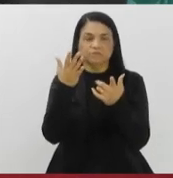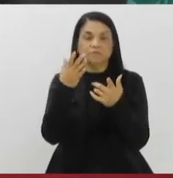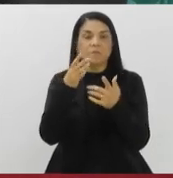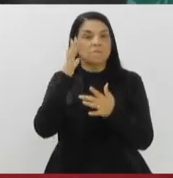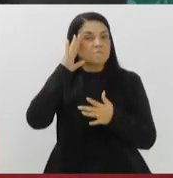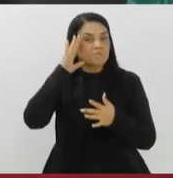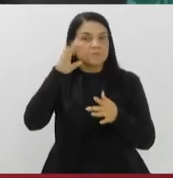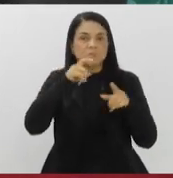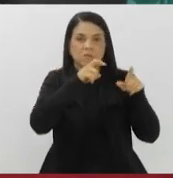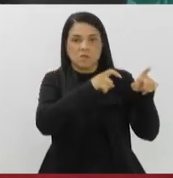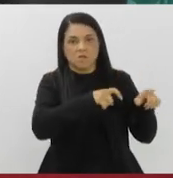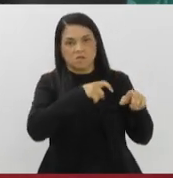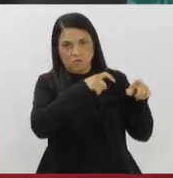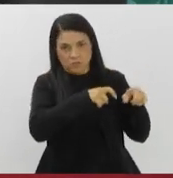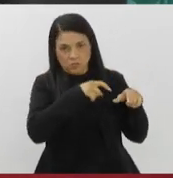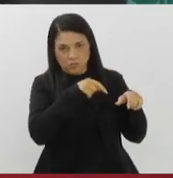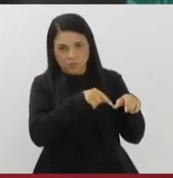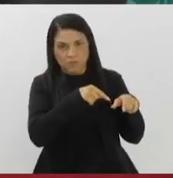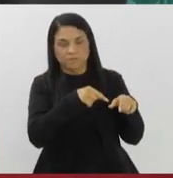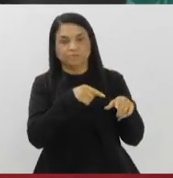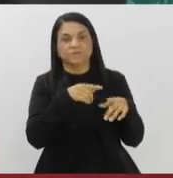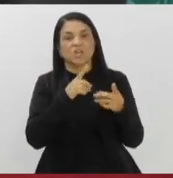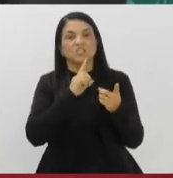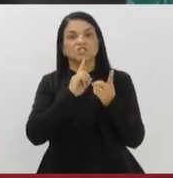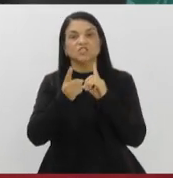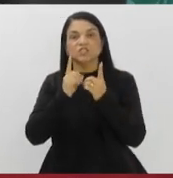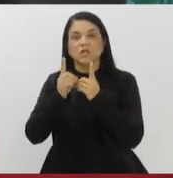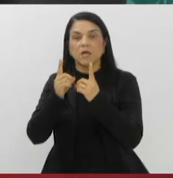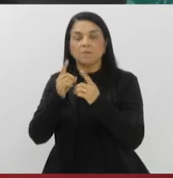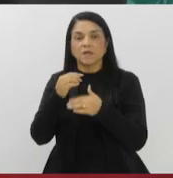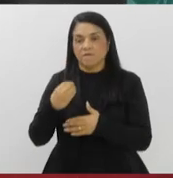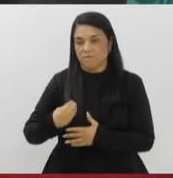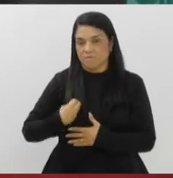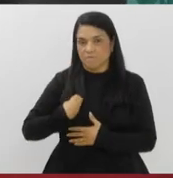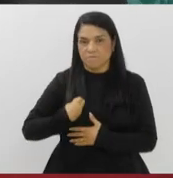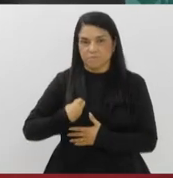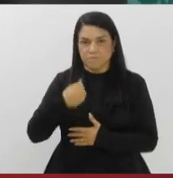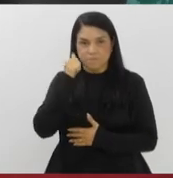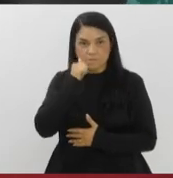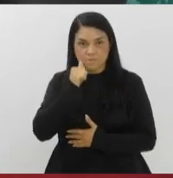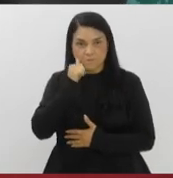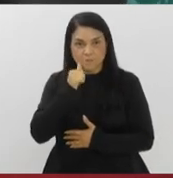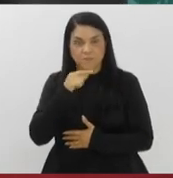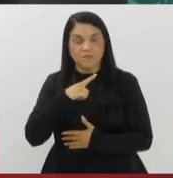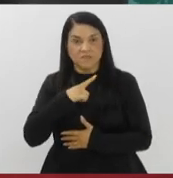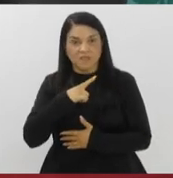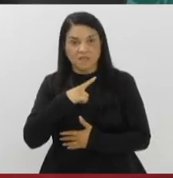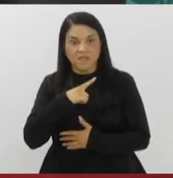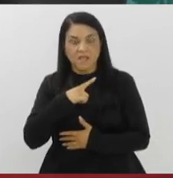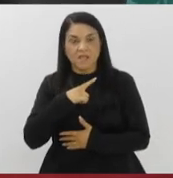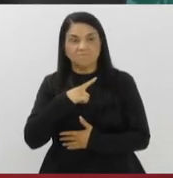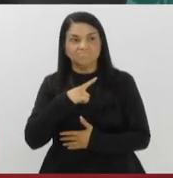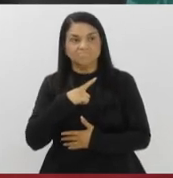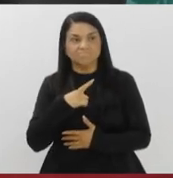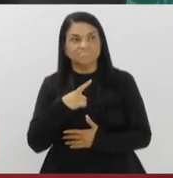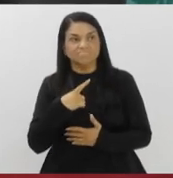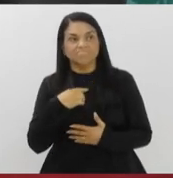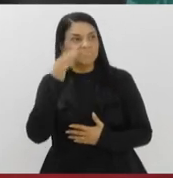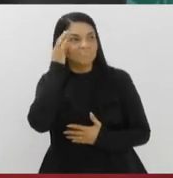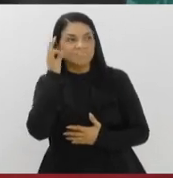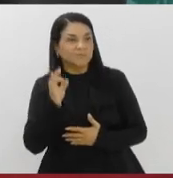agricultura. As dinâmicas de vida das mulheres. Né, então, que a gente tem dinâmicas que muitas vezes não são entendidas